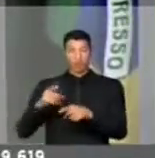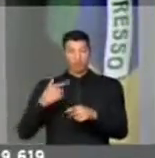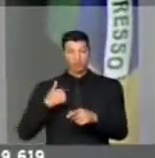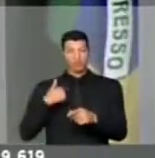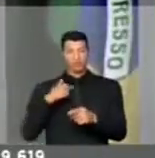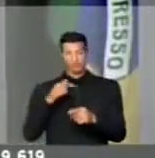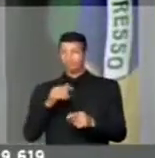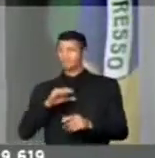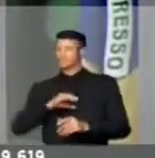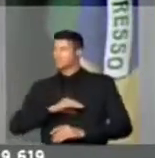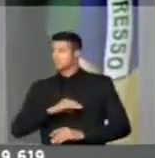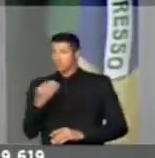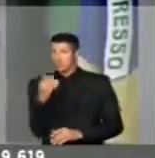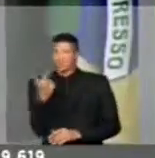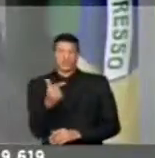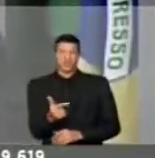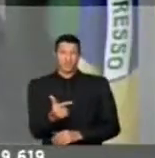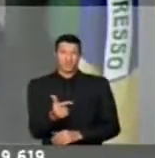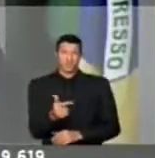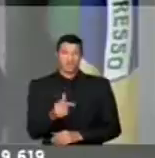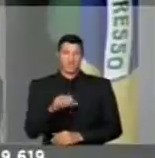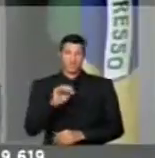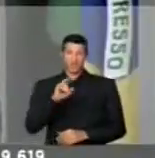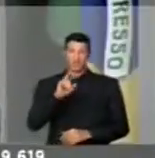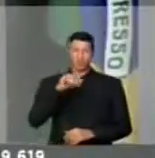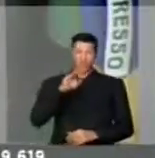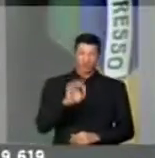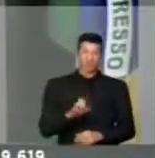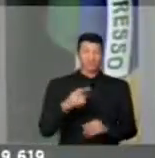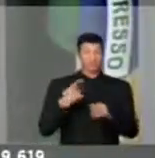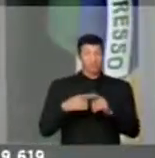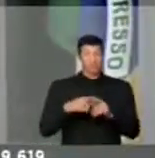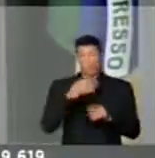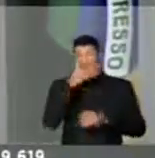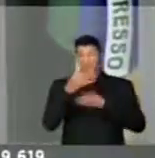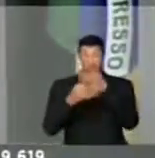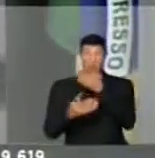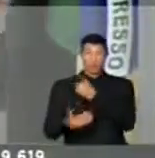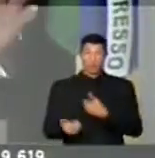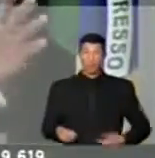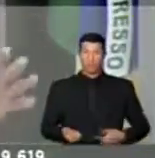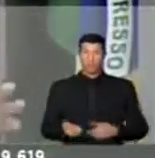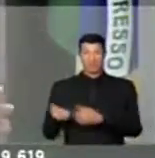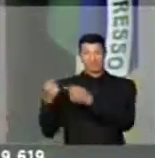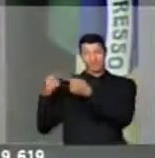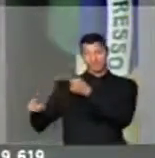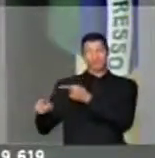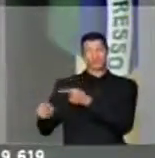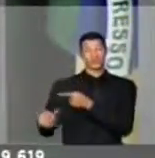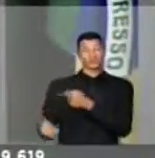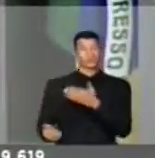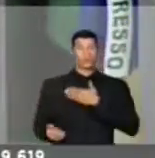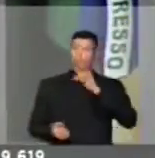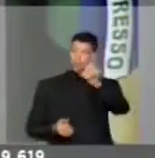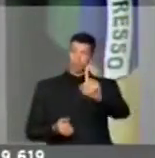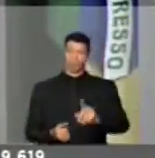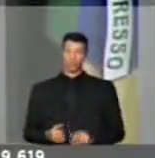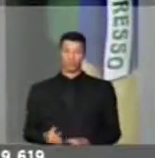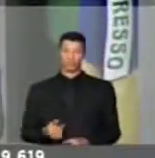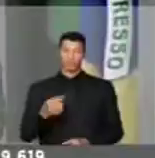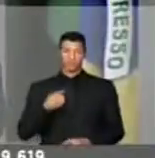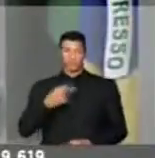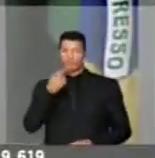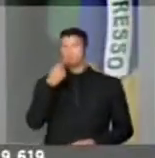se acovarda. É o que se acovarda, porque a opinião pública está contrário. Comigo não.